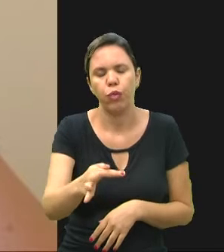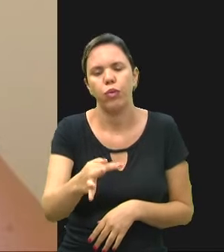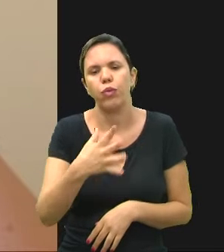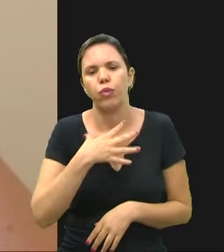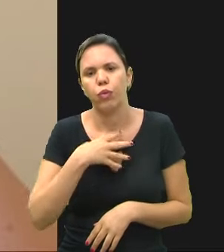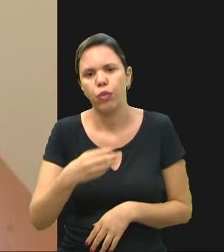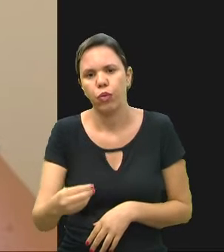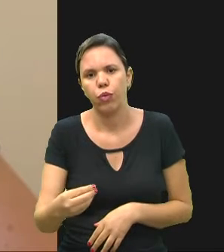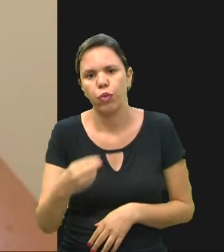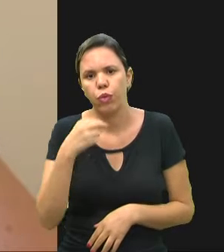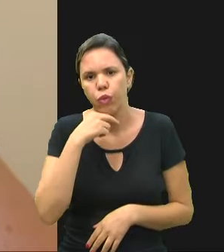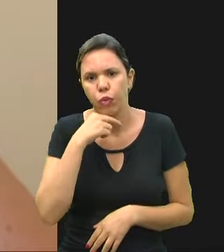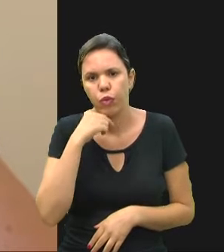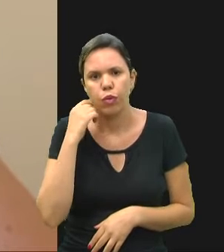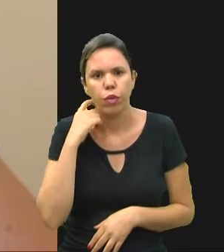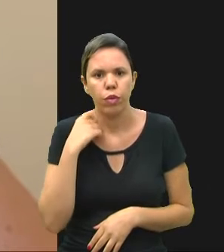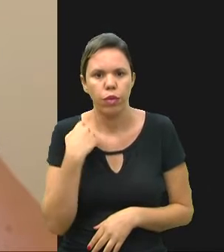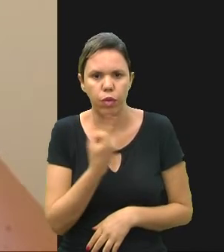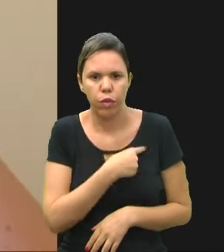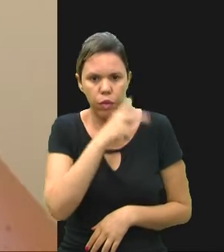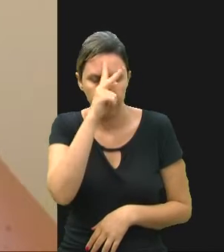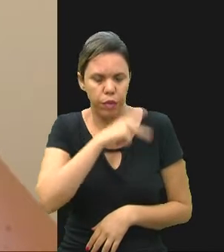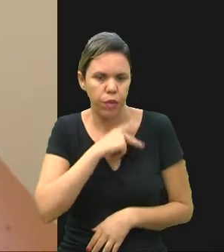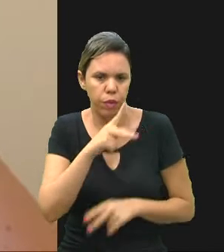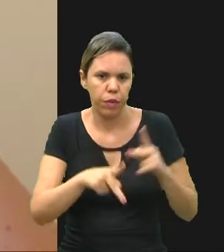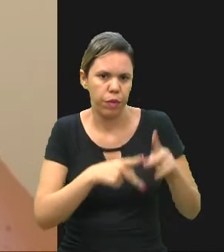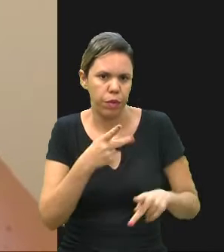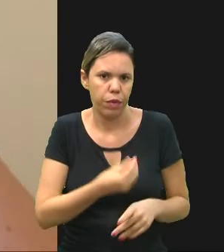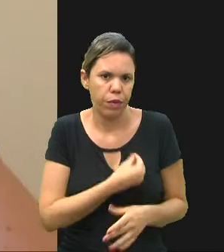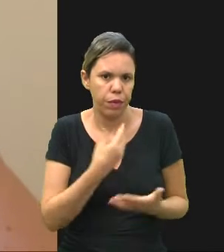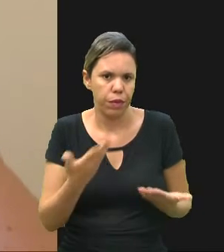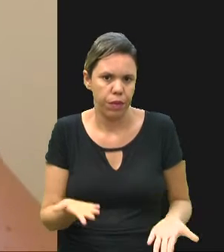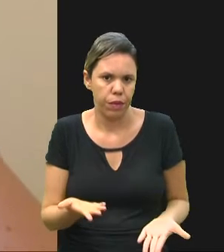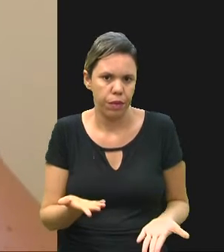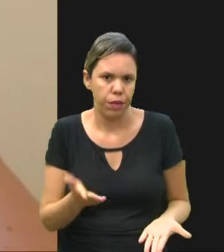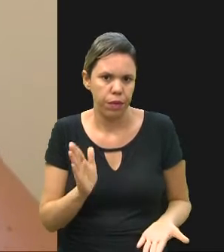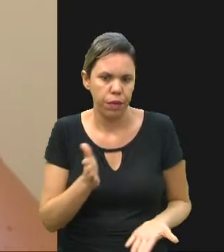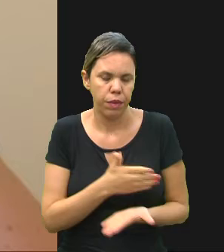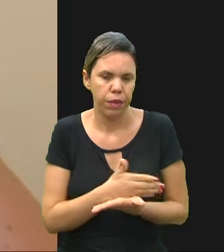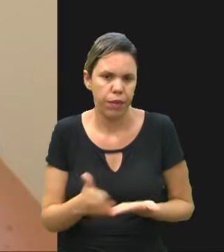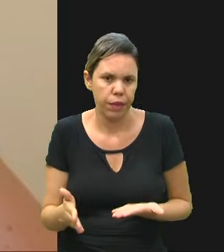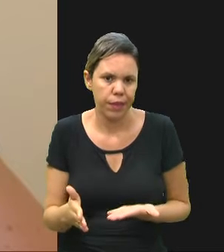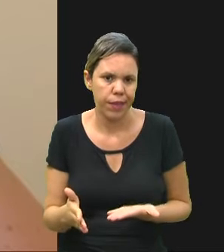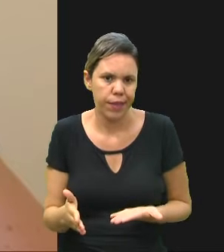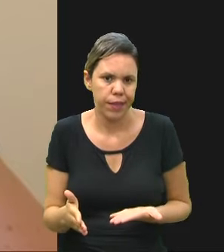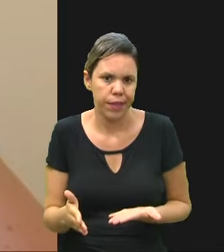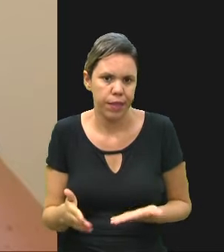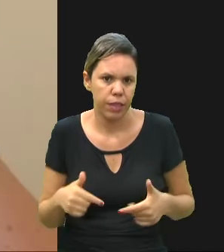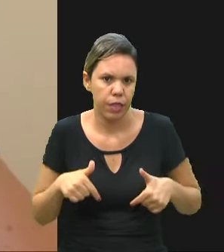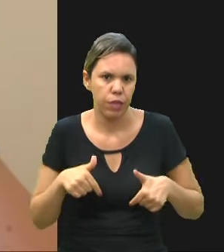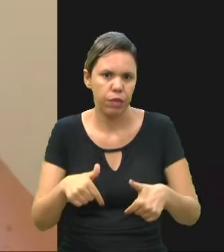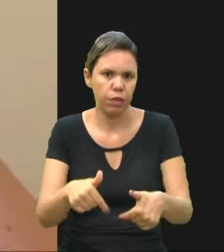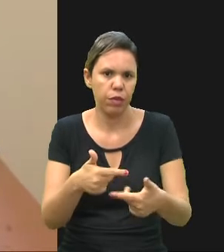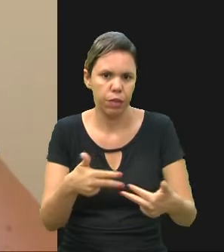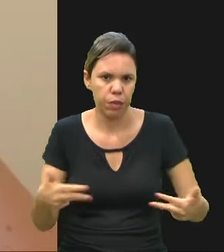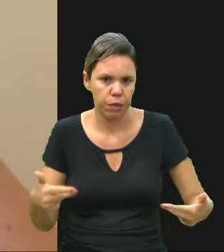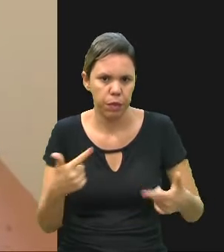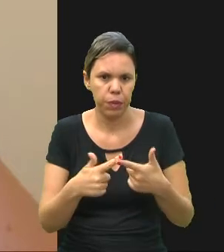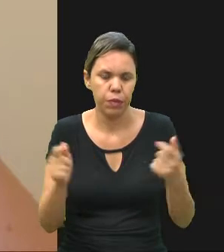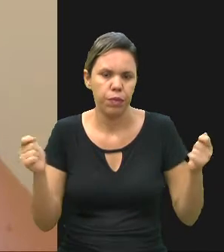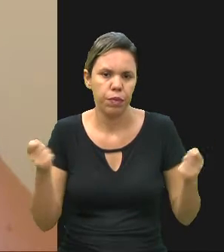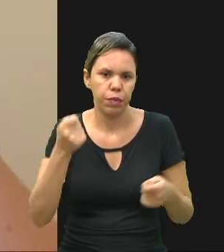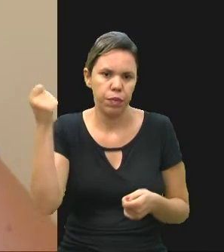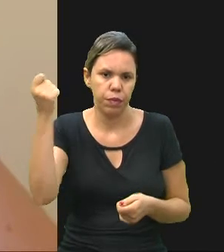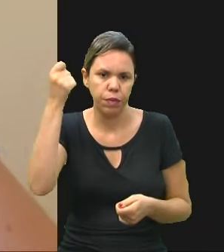os nossos filhos, os nossos netos, mas para a nossa própria geração, a gente já começa, né, a enfrentar situações